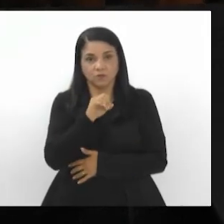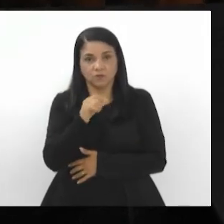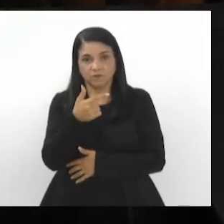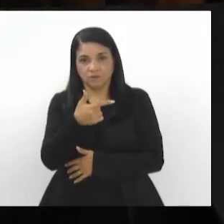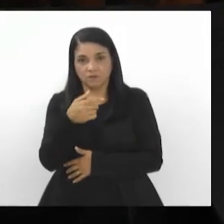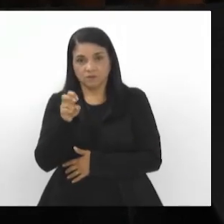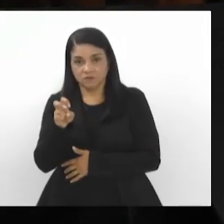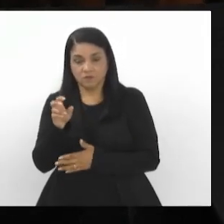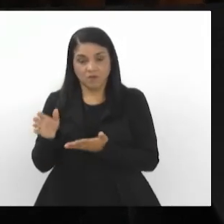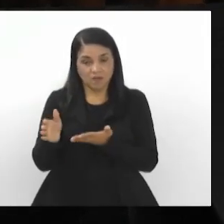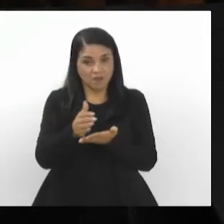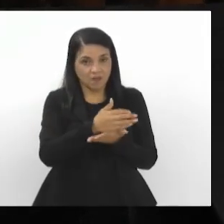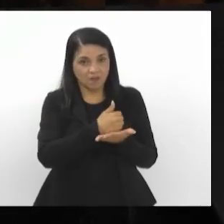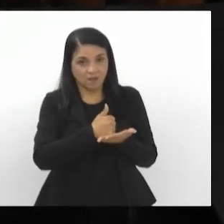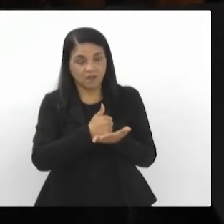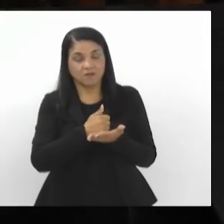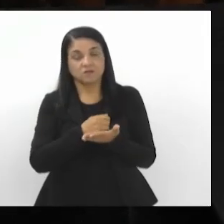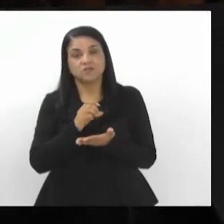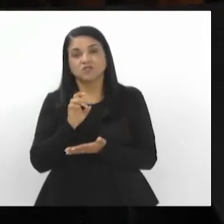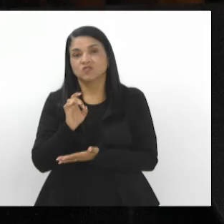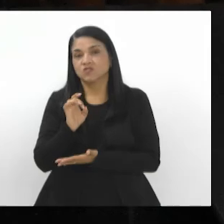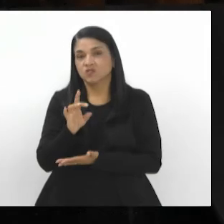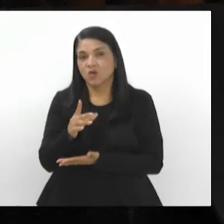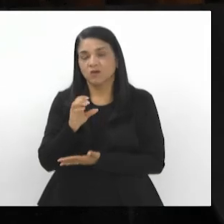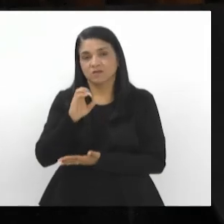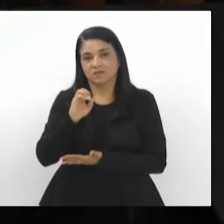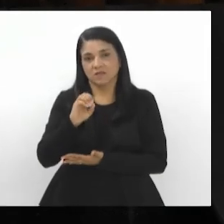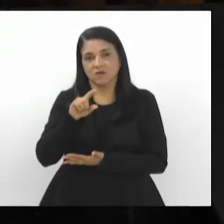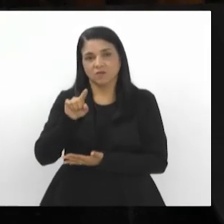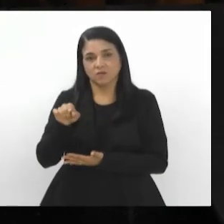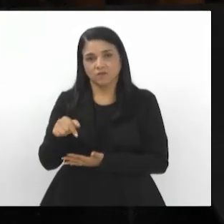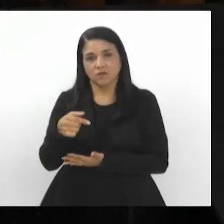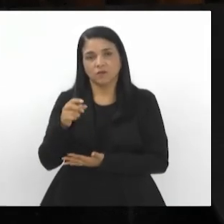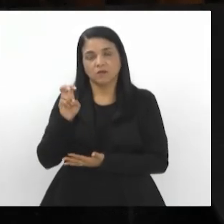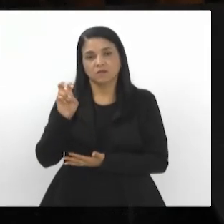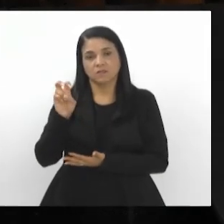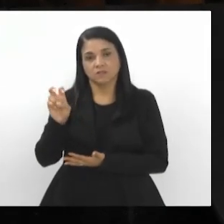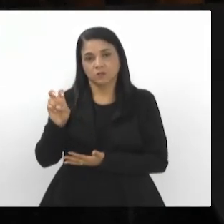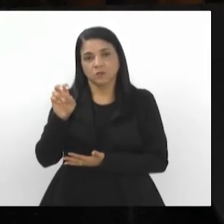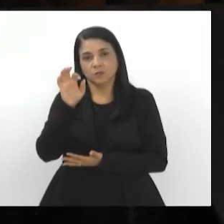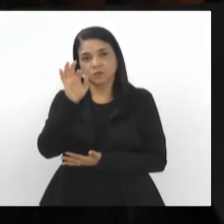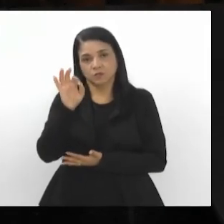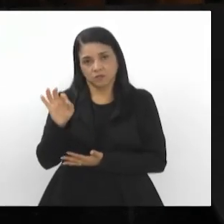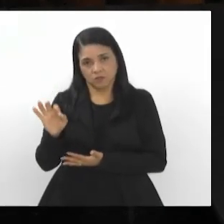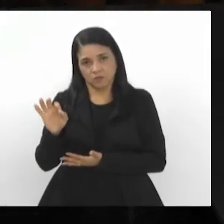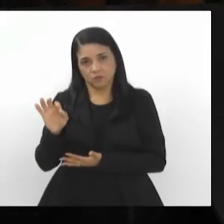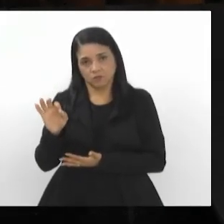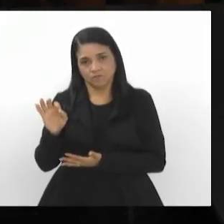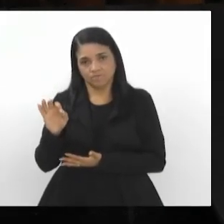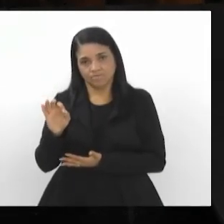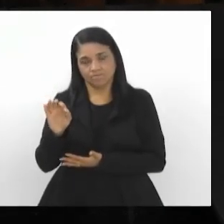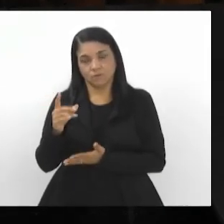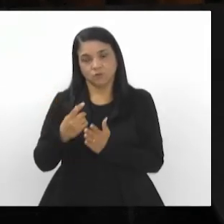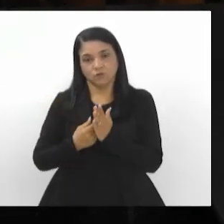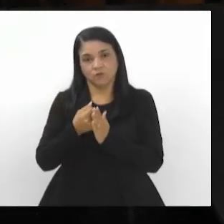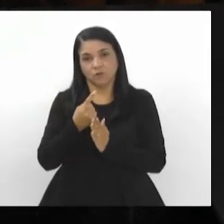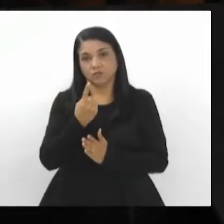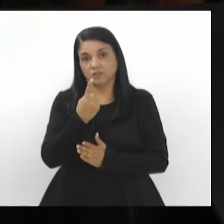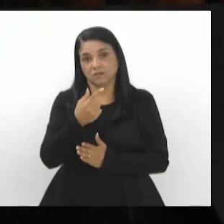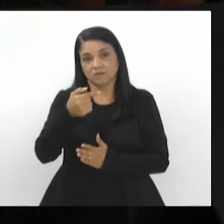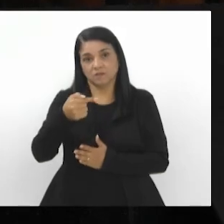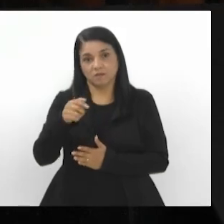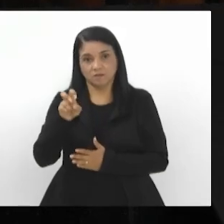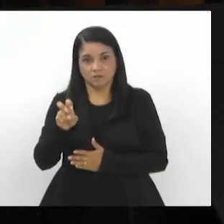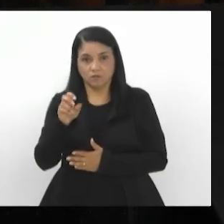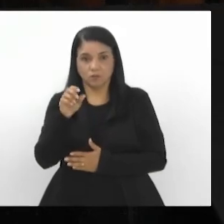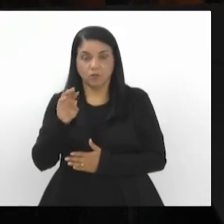previsão é de arrecadar apenas 0,5% desse valor. Como agravante,